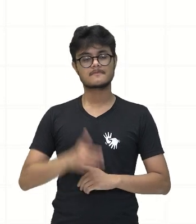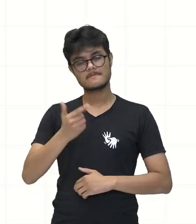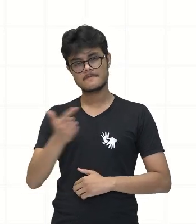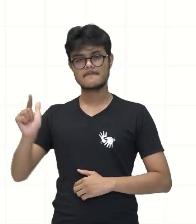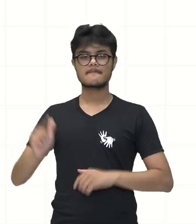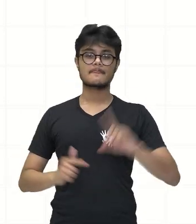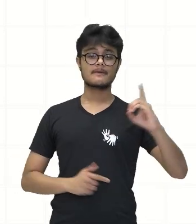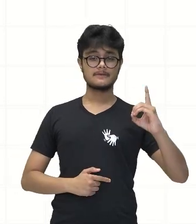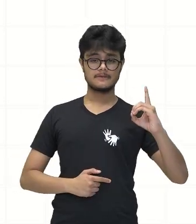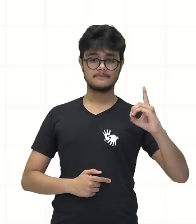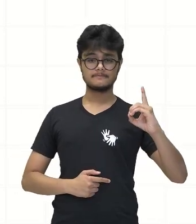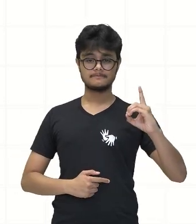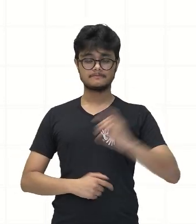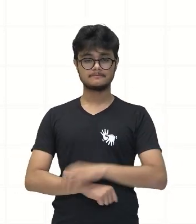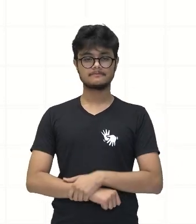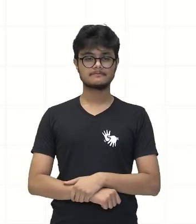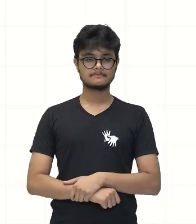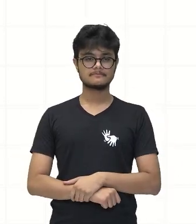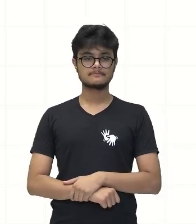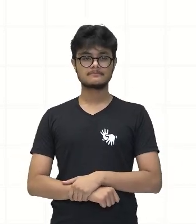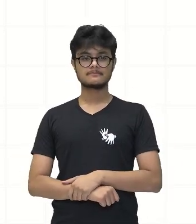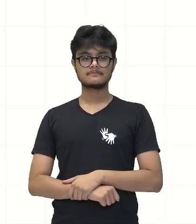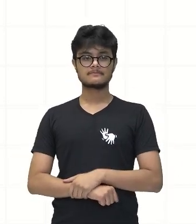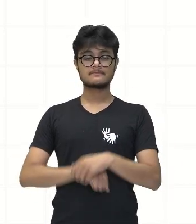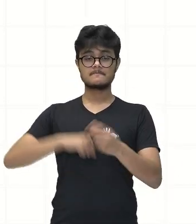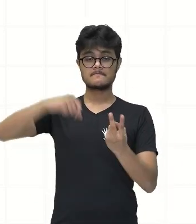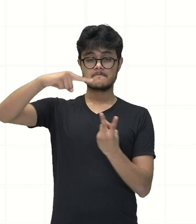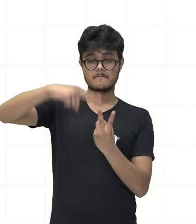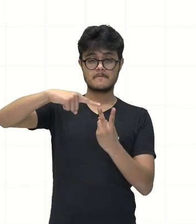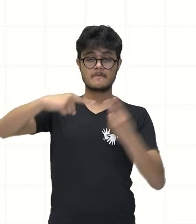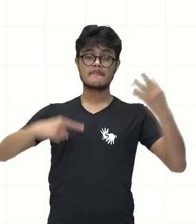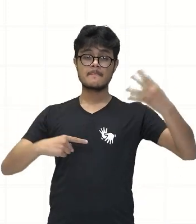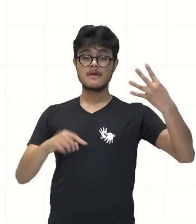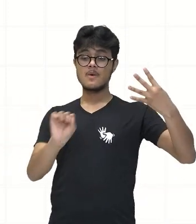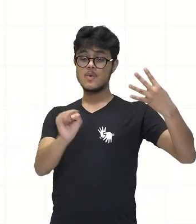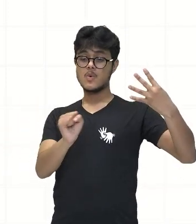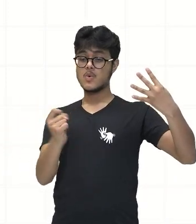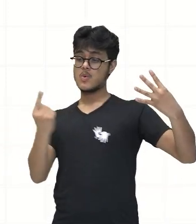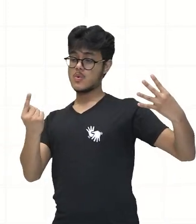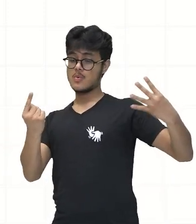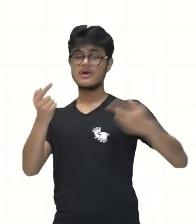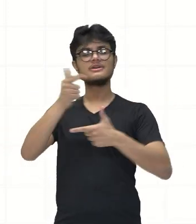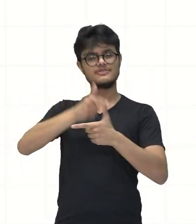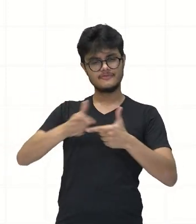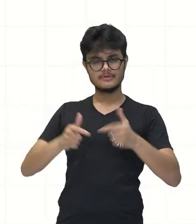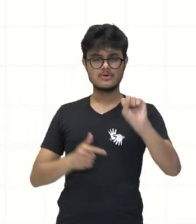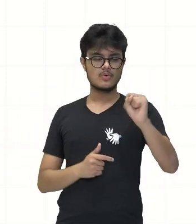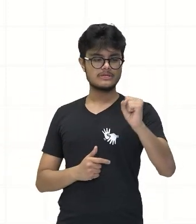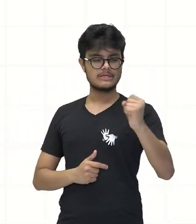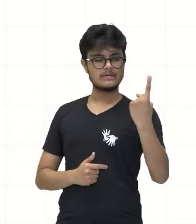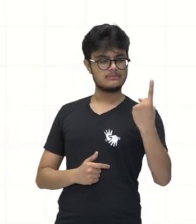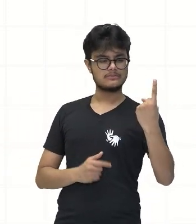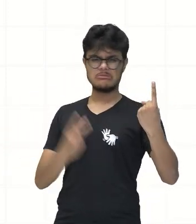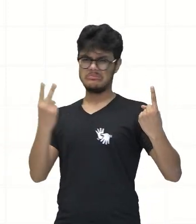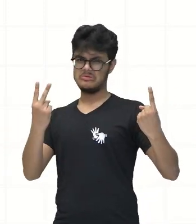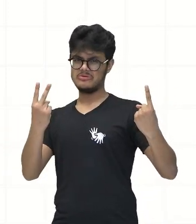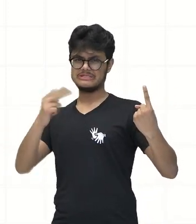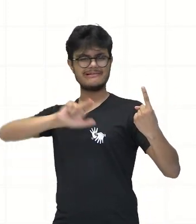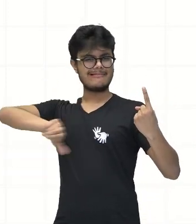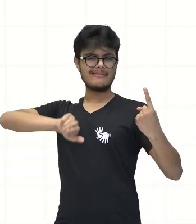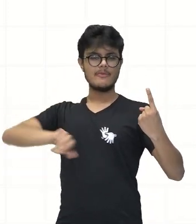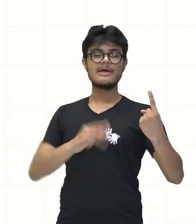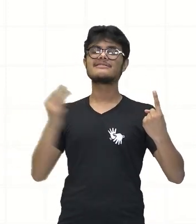próximo. Ó, quero raiz quarta de 81. Então, vou começar dividindo. 81 não é par, não dá para dividir por